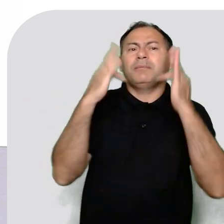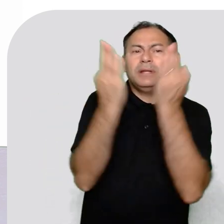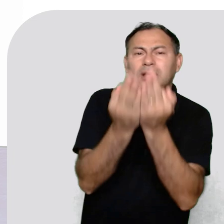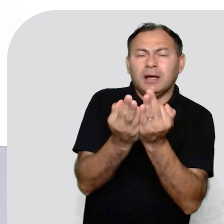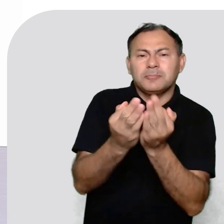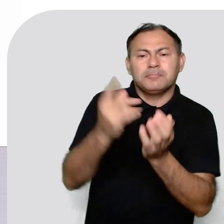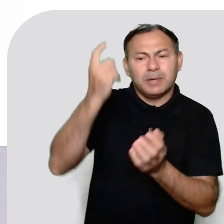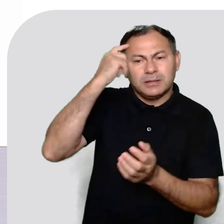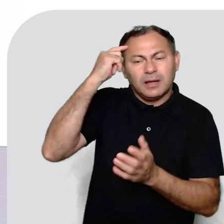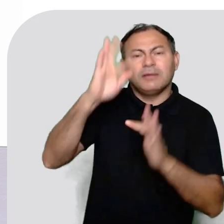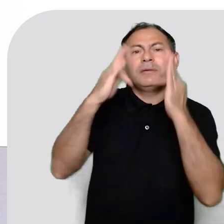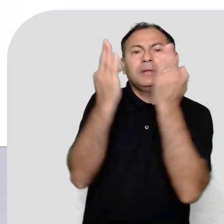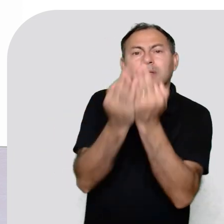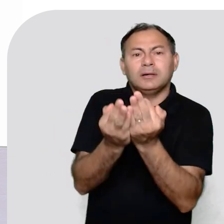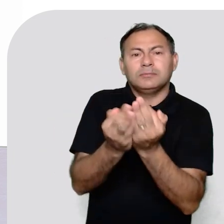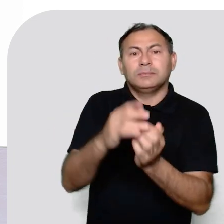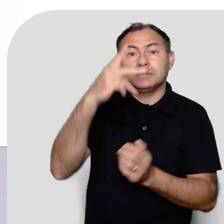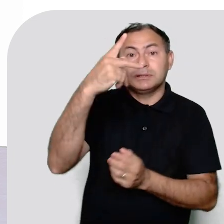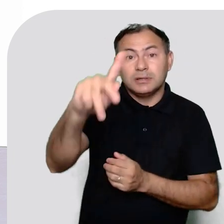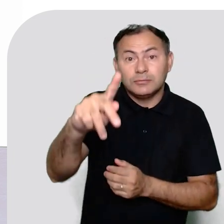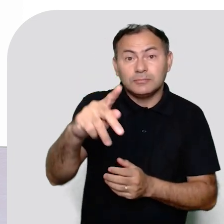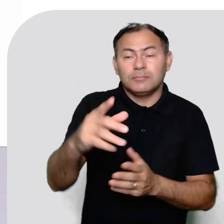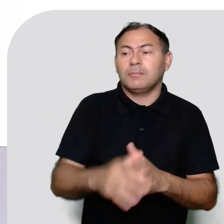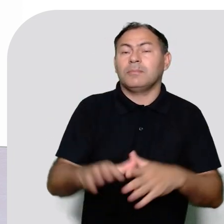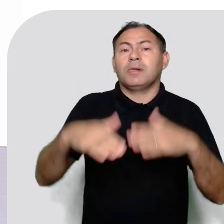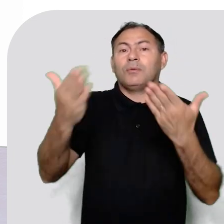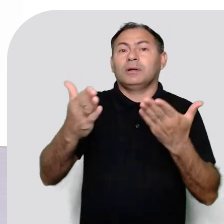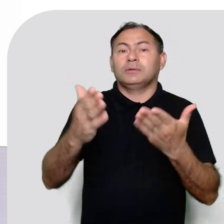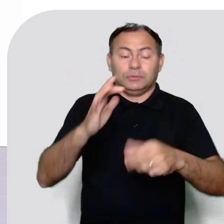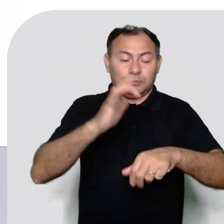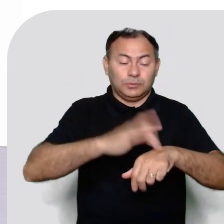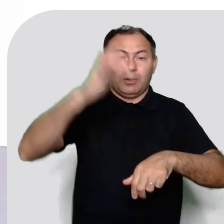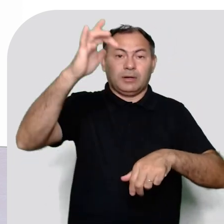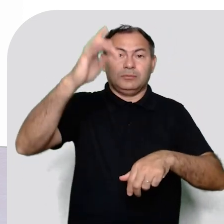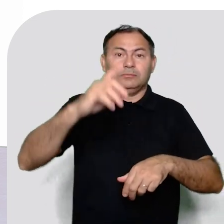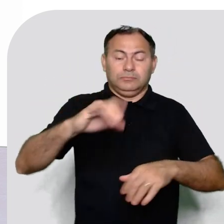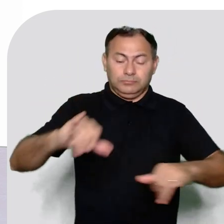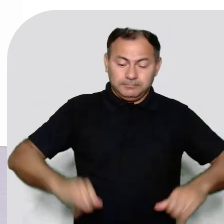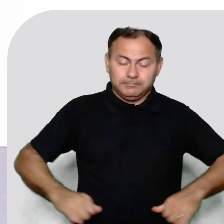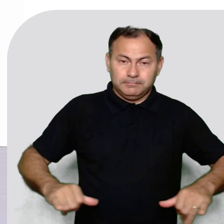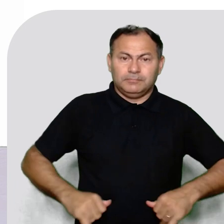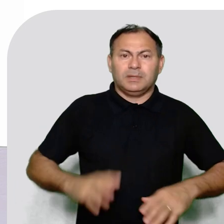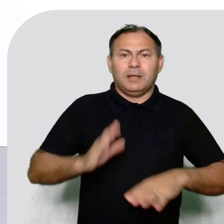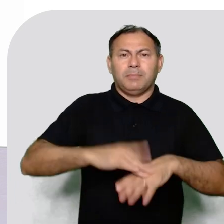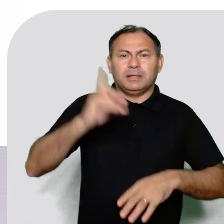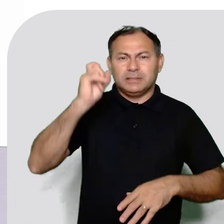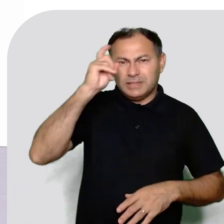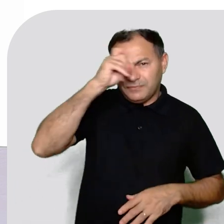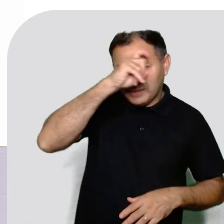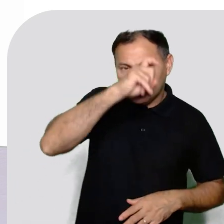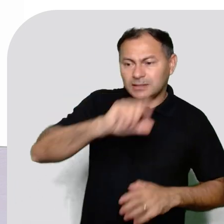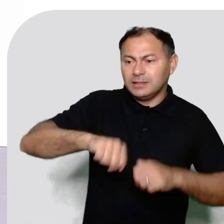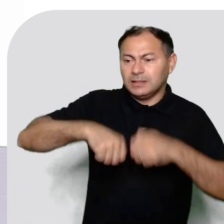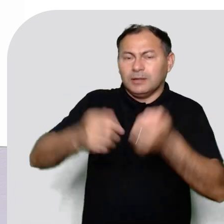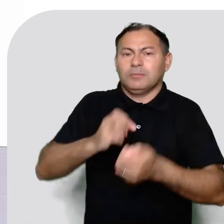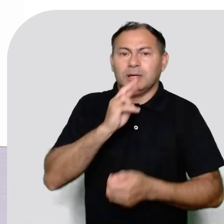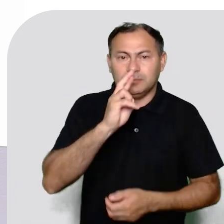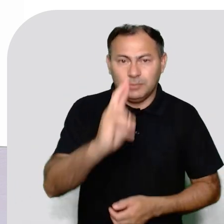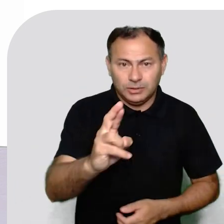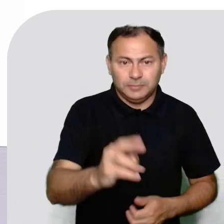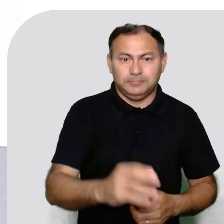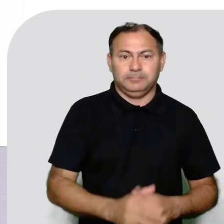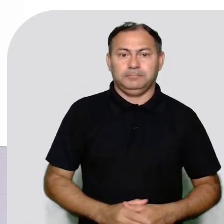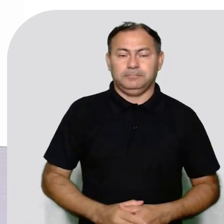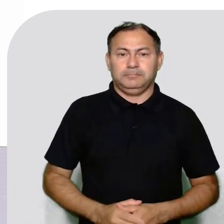familiar, vamos pensar um familiar seu. Quando nos toca o sofrimento, é mais difícil dar uma